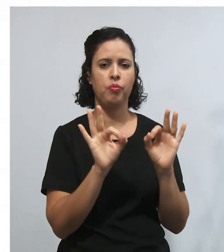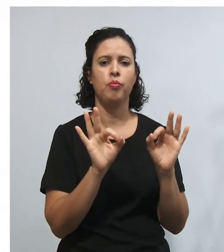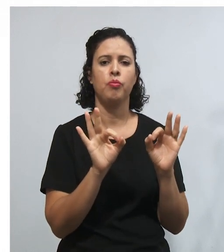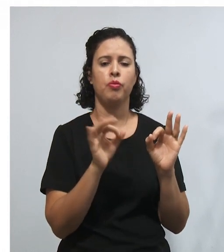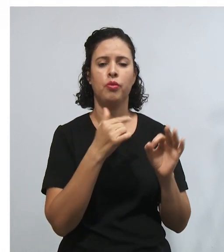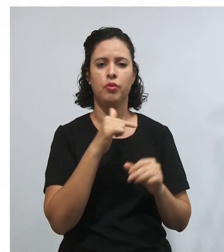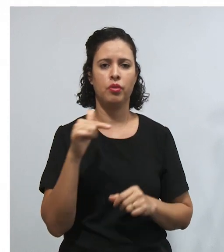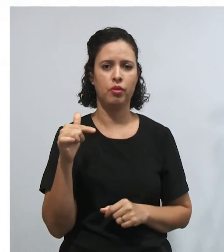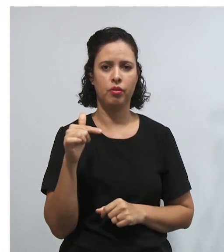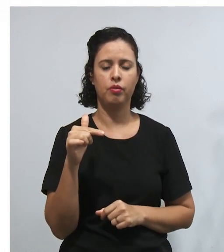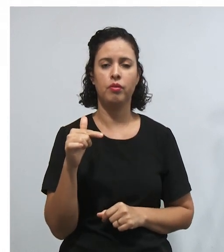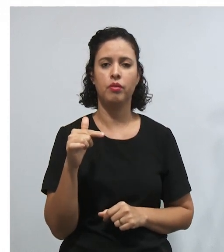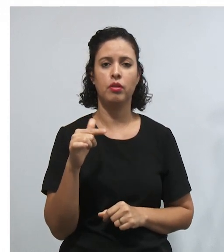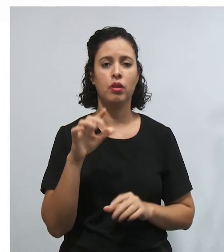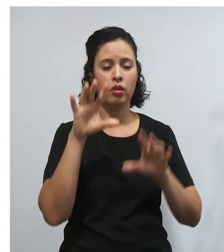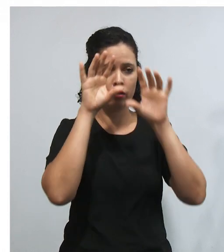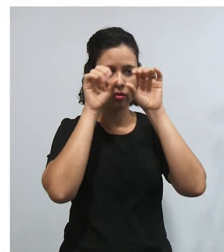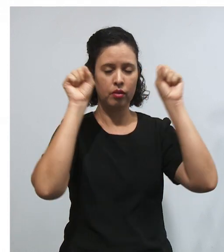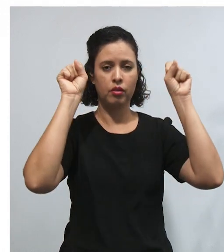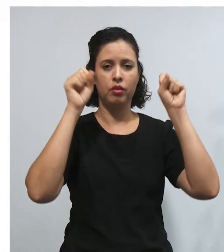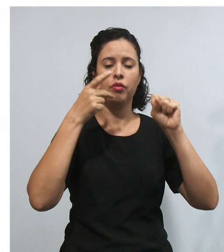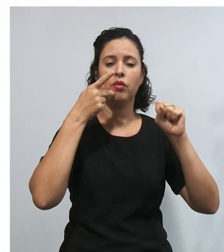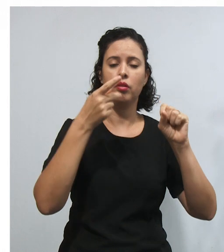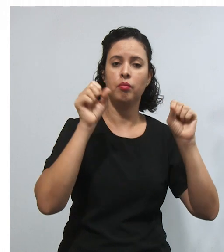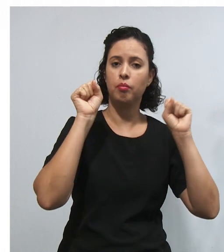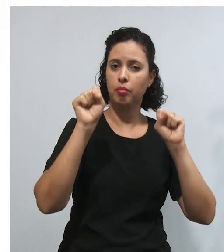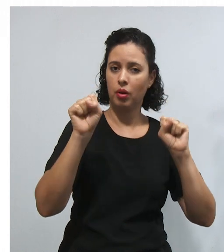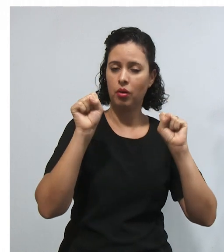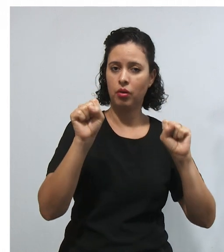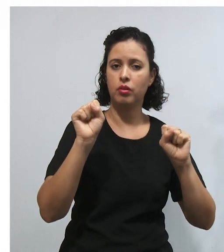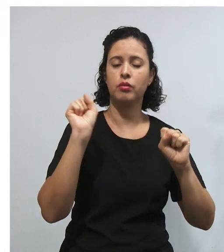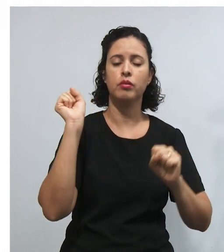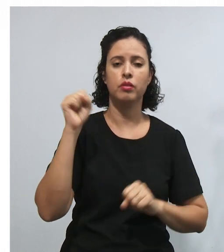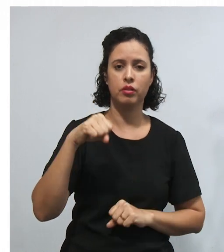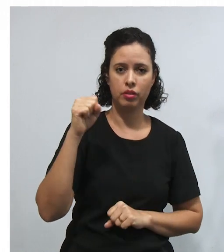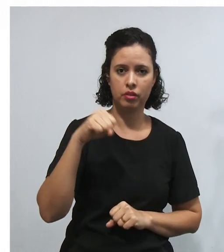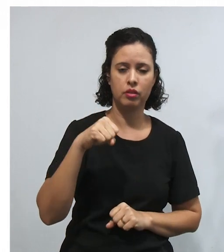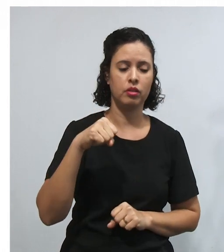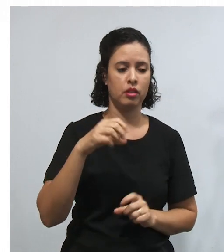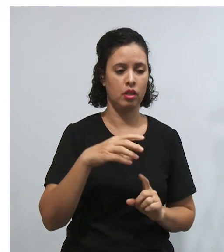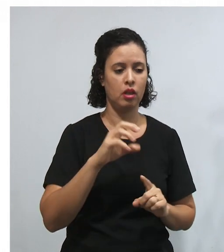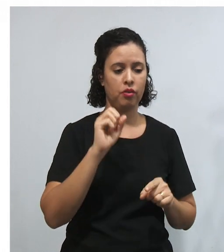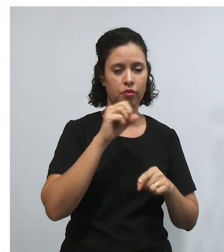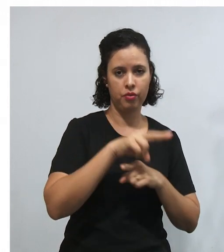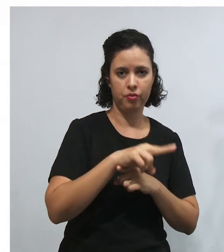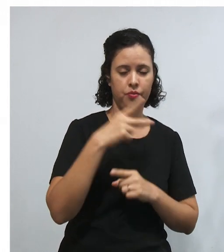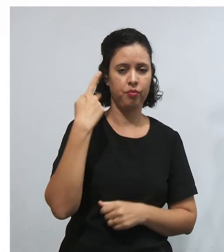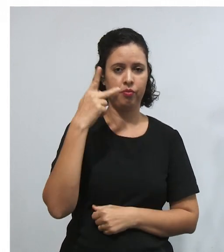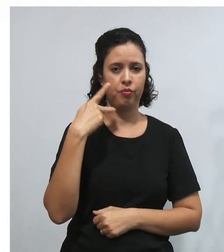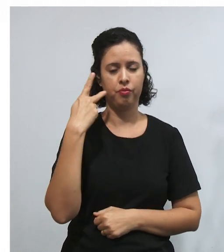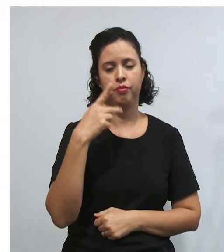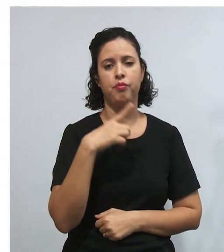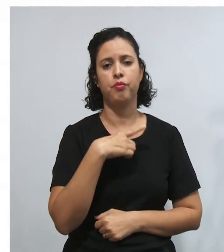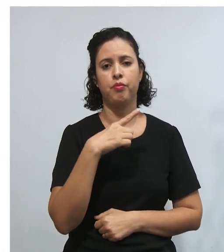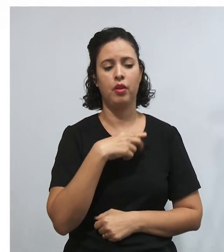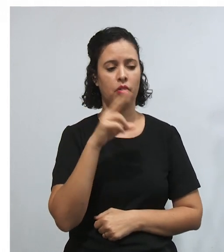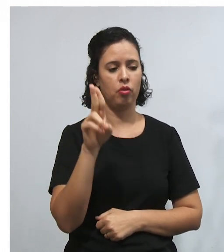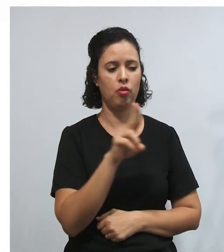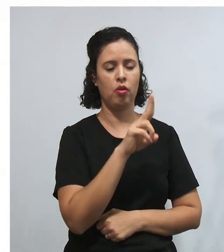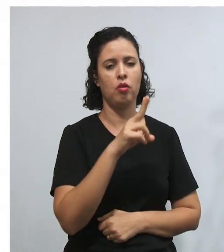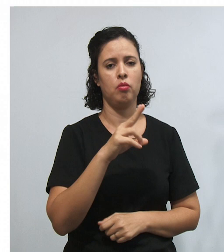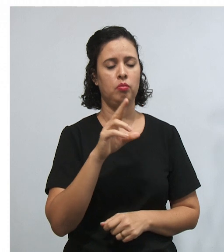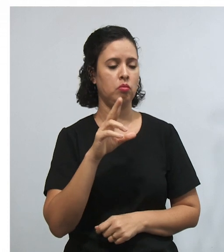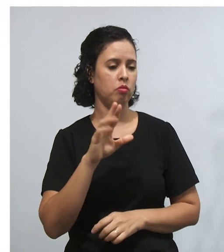vedação do nepotismo. O STF já disse que pode sim, em relação a cargos políticos, haver essa nomeação